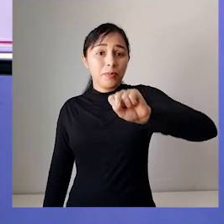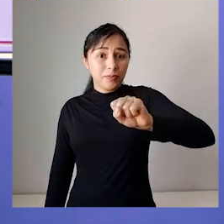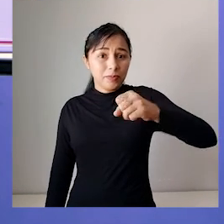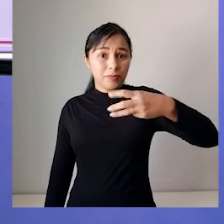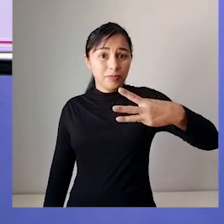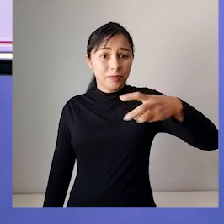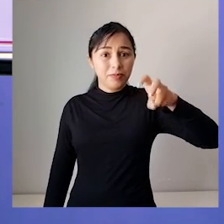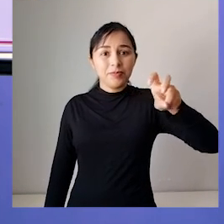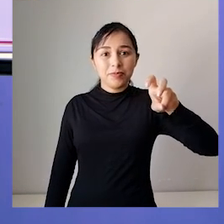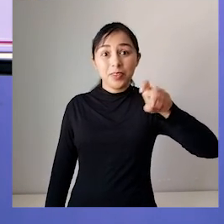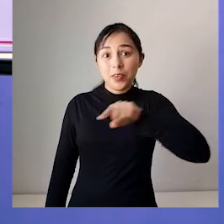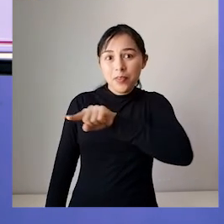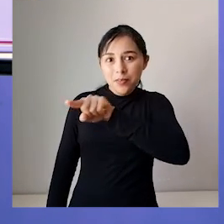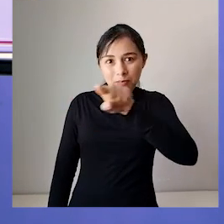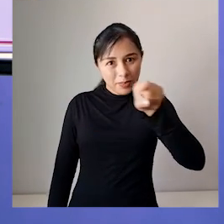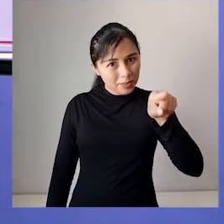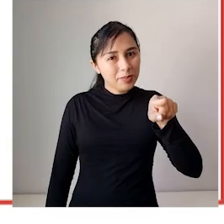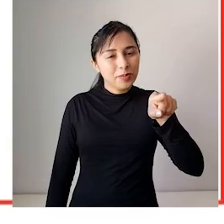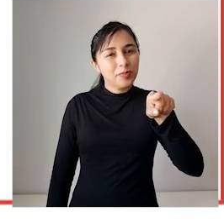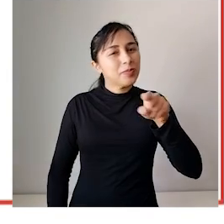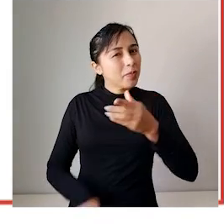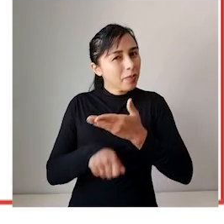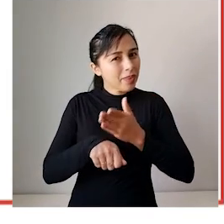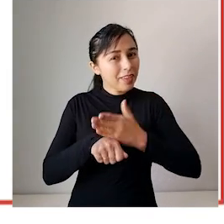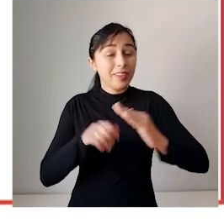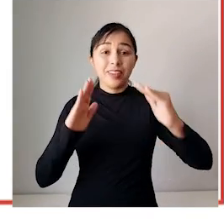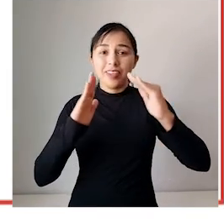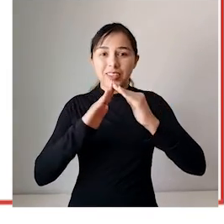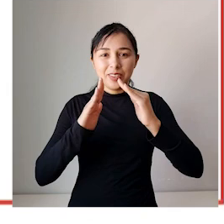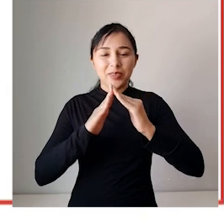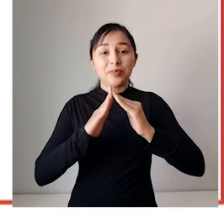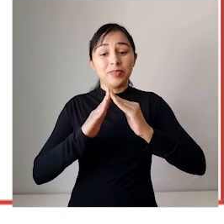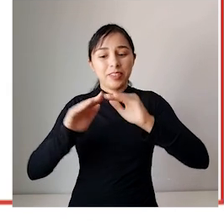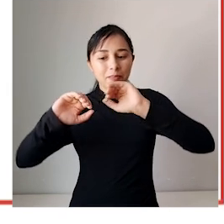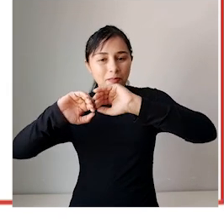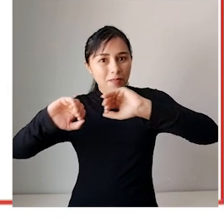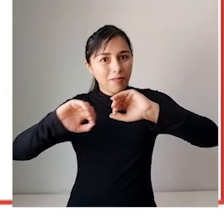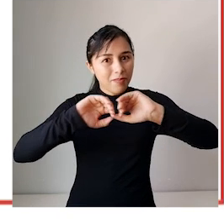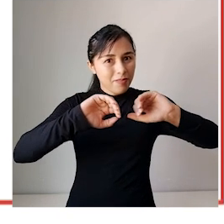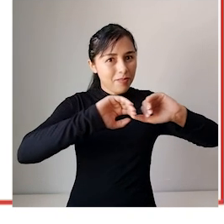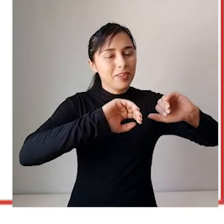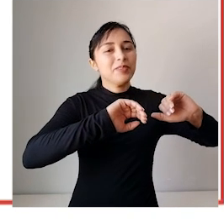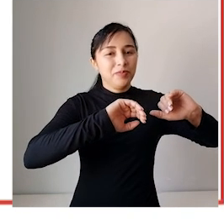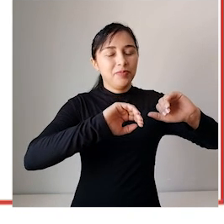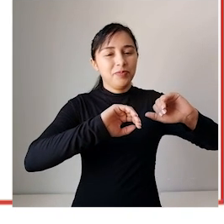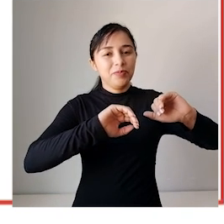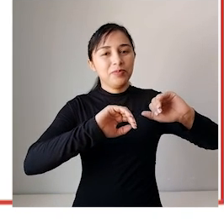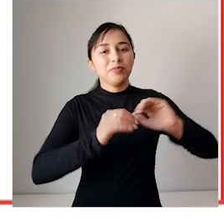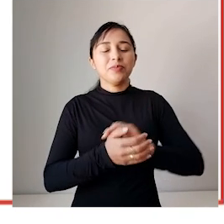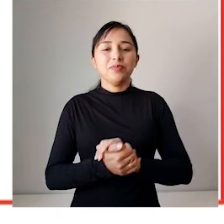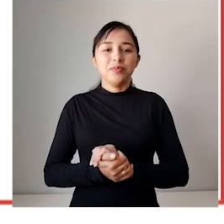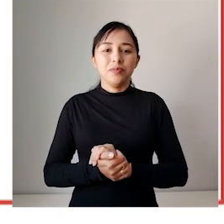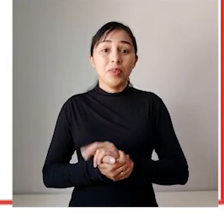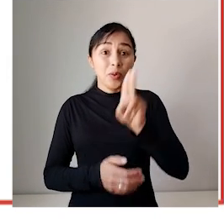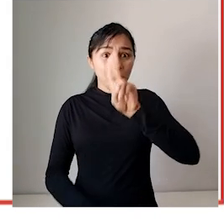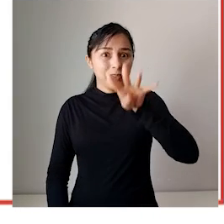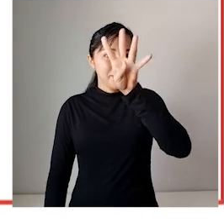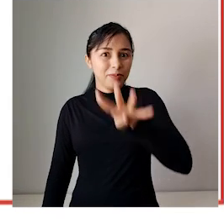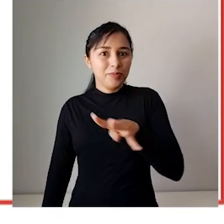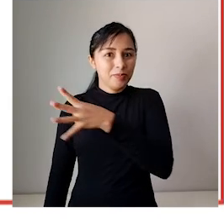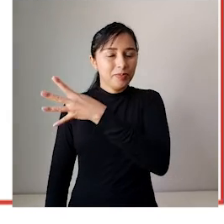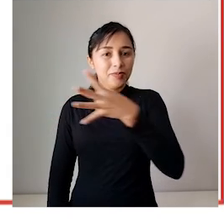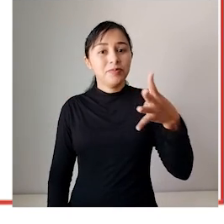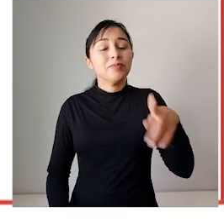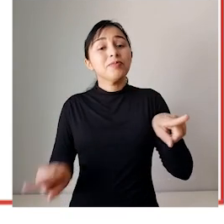423.835. Você, a partir do que nós estudamos, pode realizar a distribuição desse número no quadro de ordens e classes e